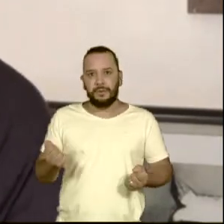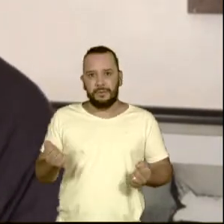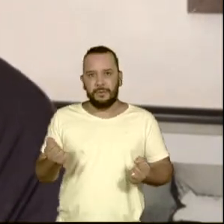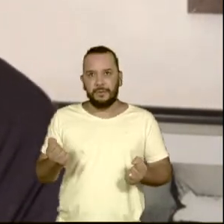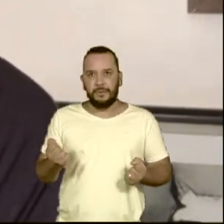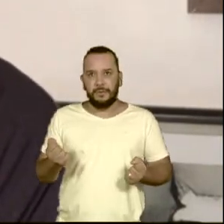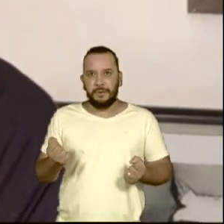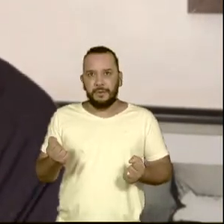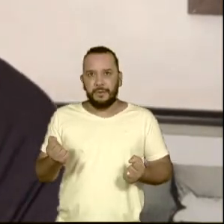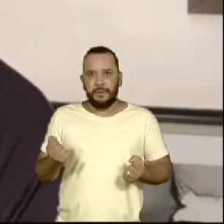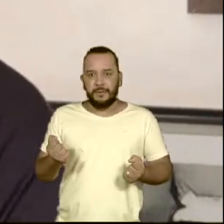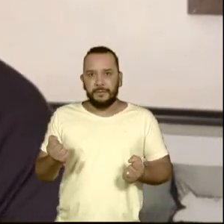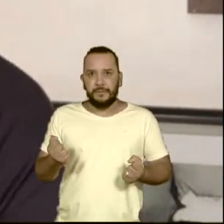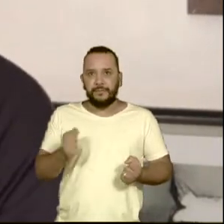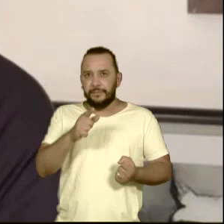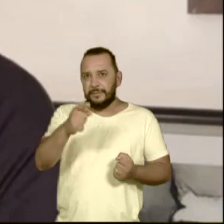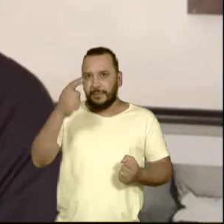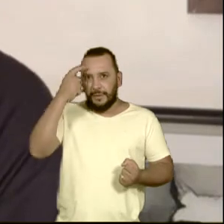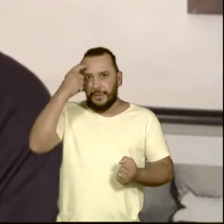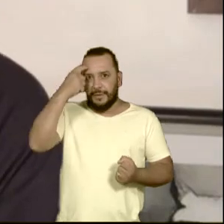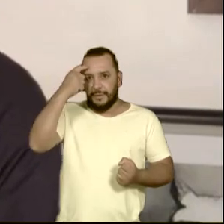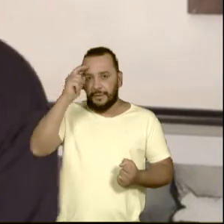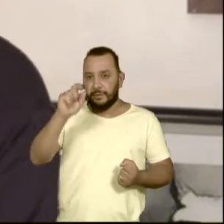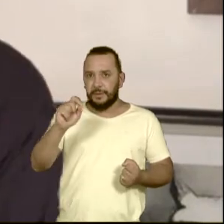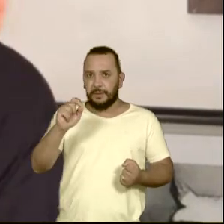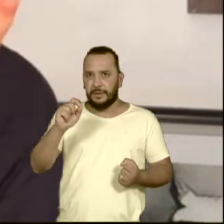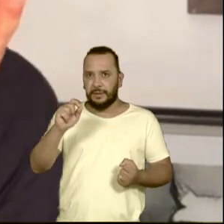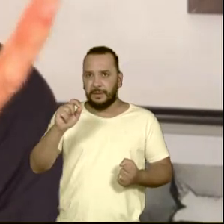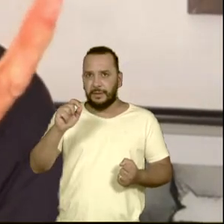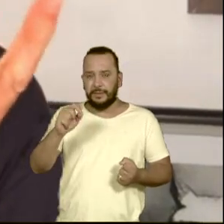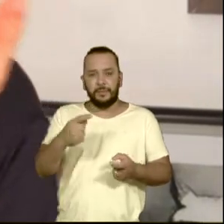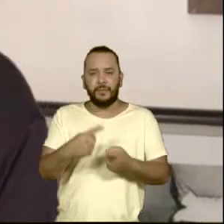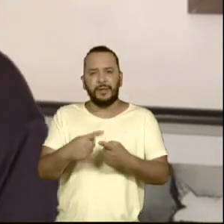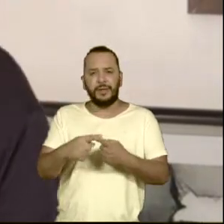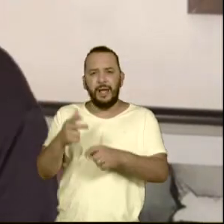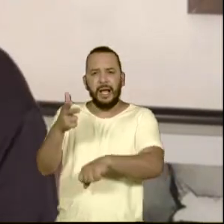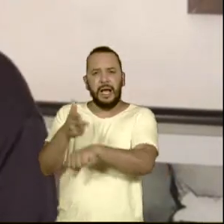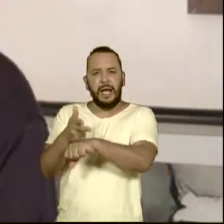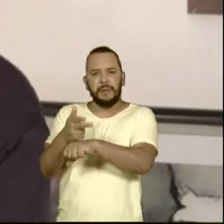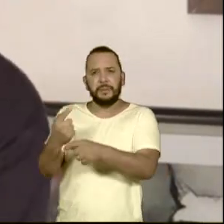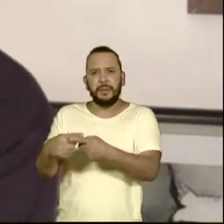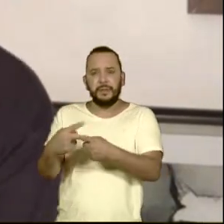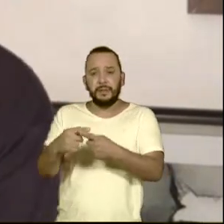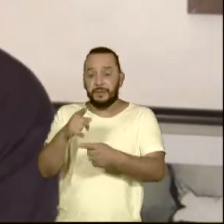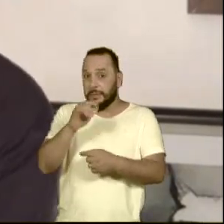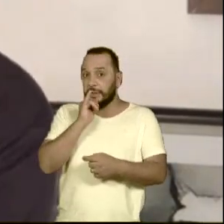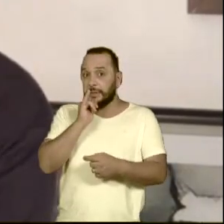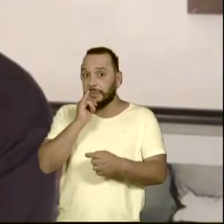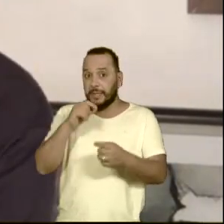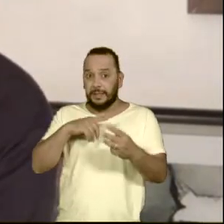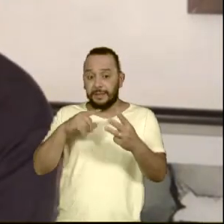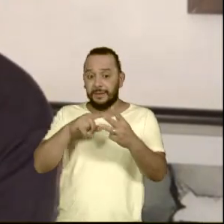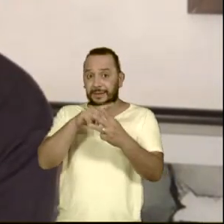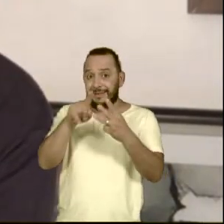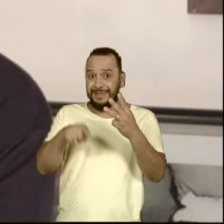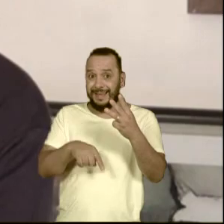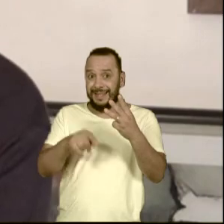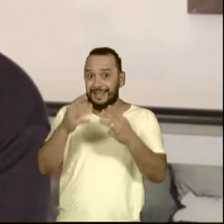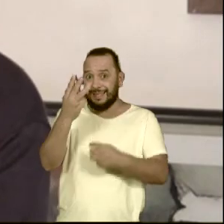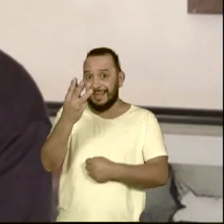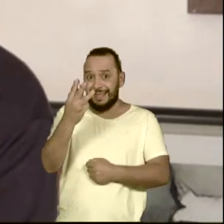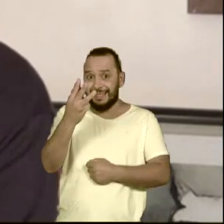Então, vale a pena parar para pensar uma coisa. Por que mostrado na câmera? Porque se você está trabalhando, por exemplo, com três câmeras,